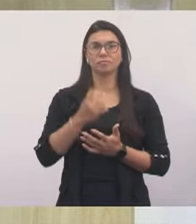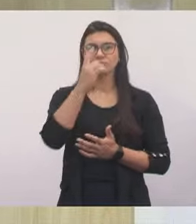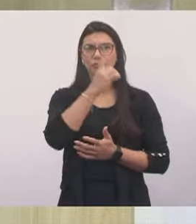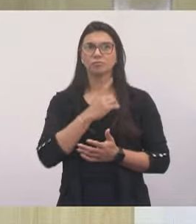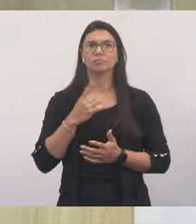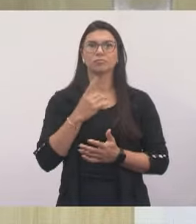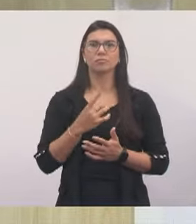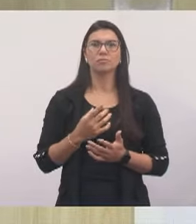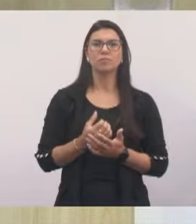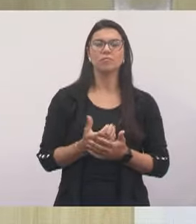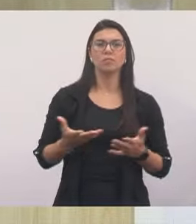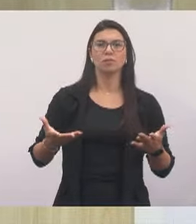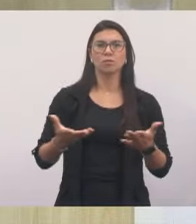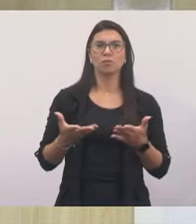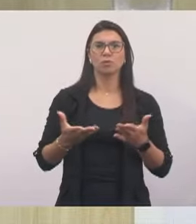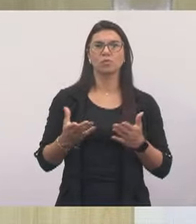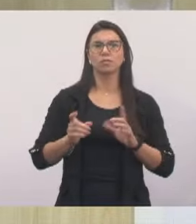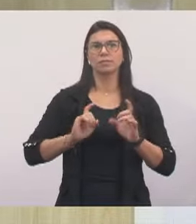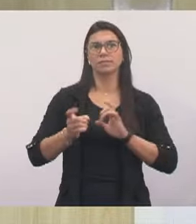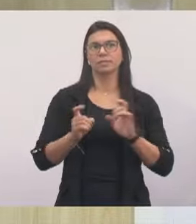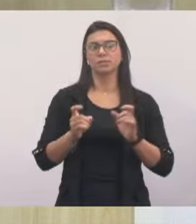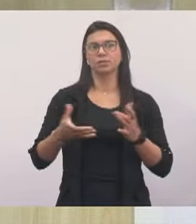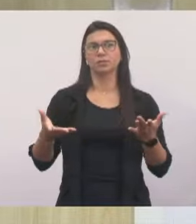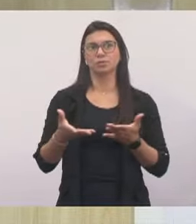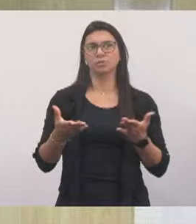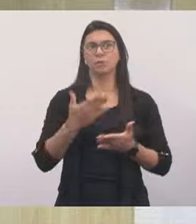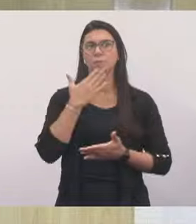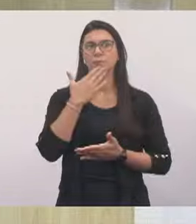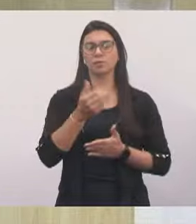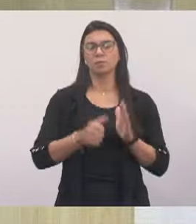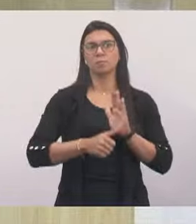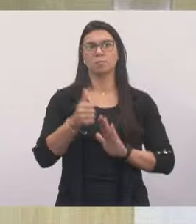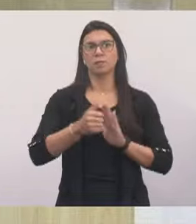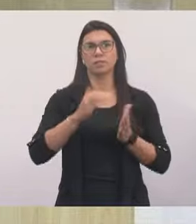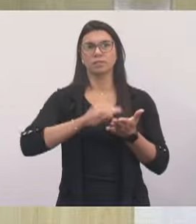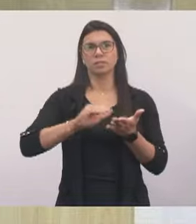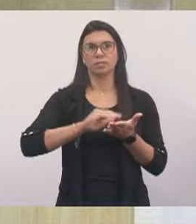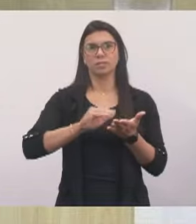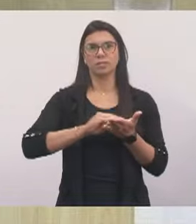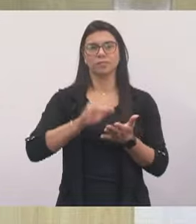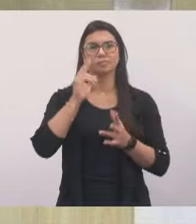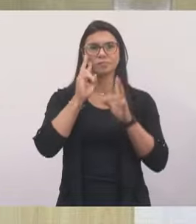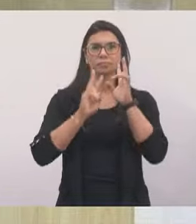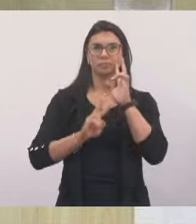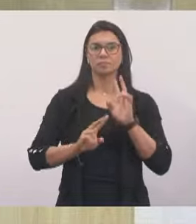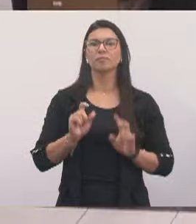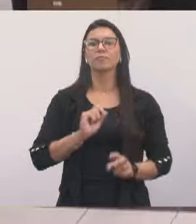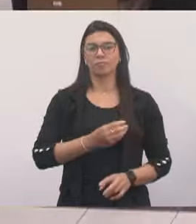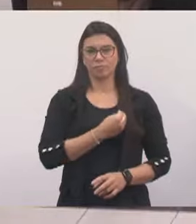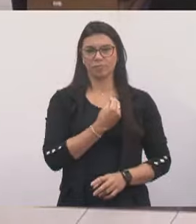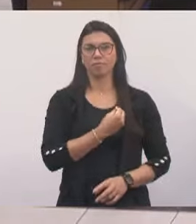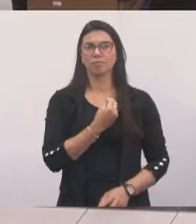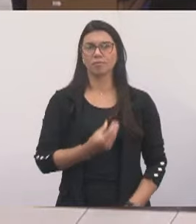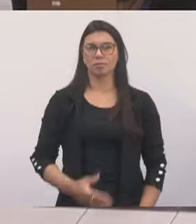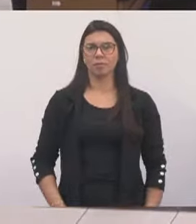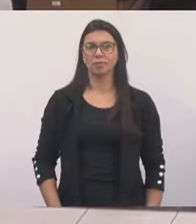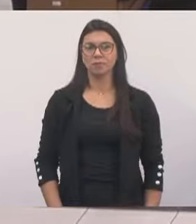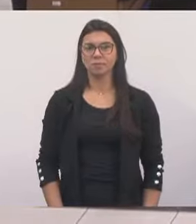sessão ordinária do ano 2024, solicito à primeira secretária que faça verificação de presença.